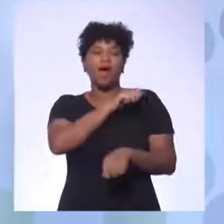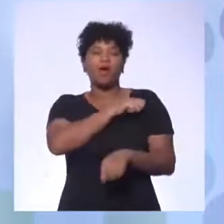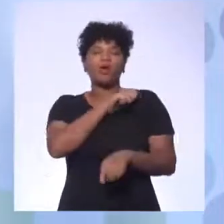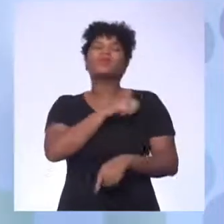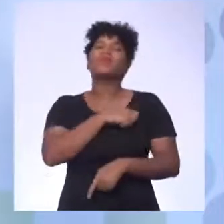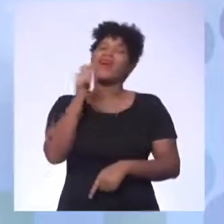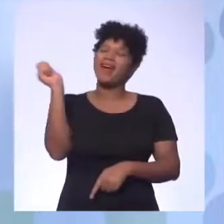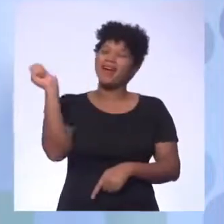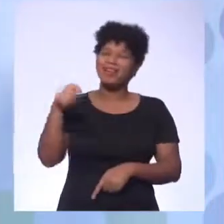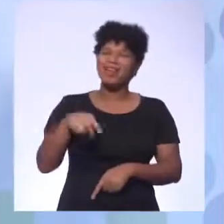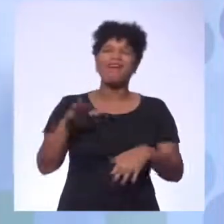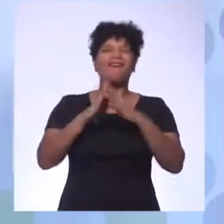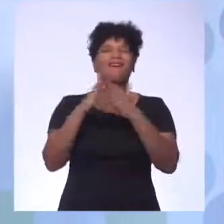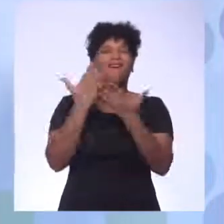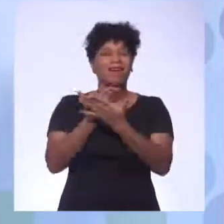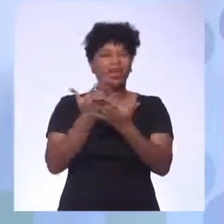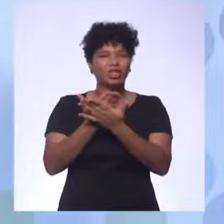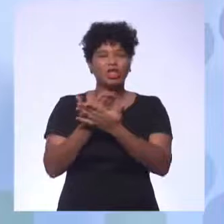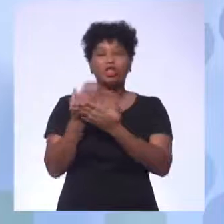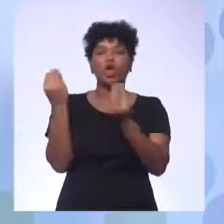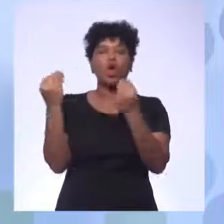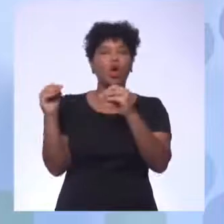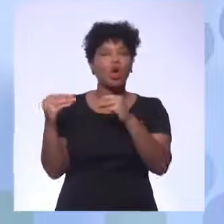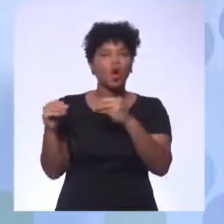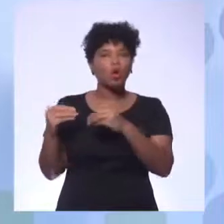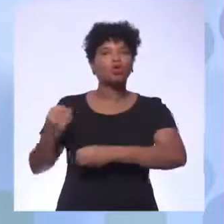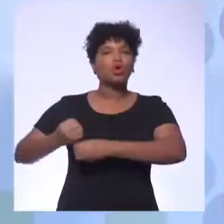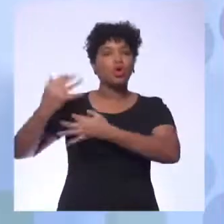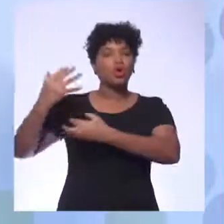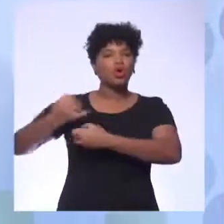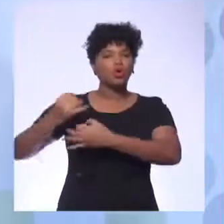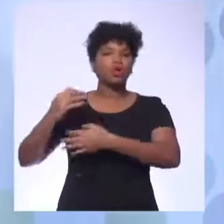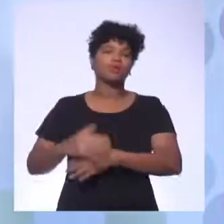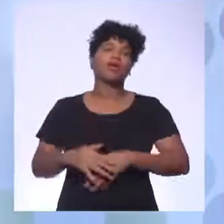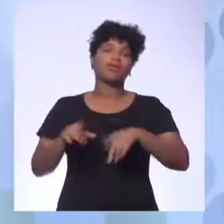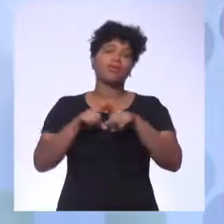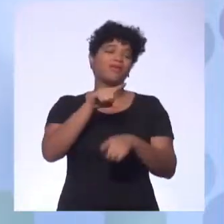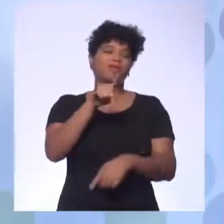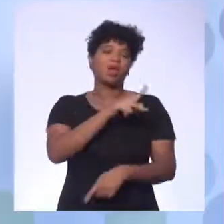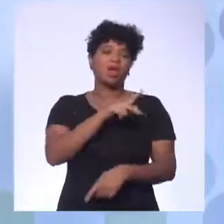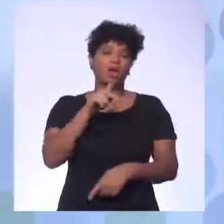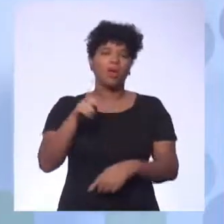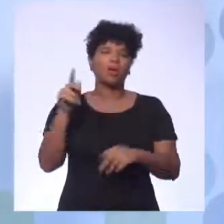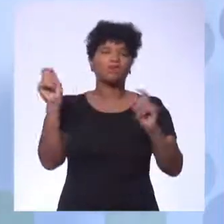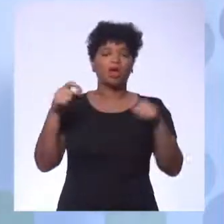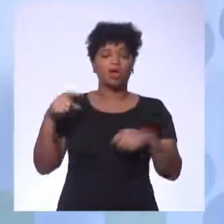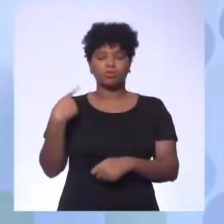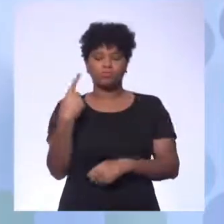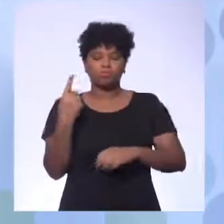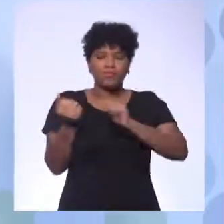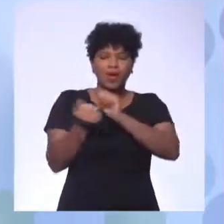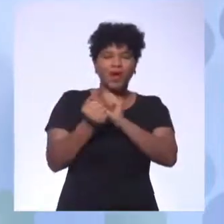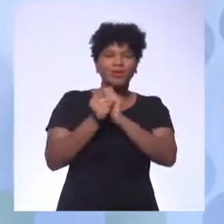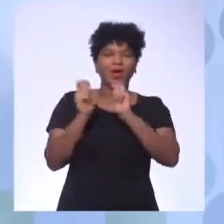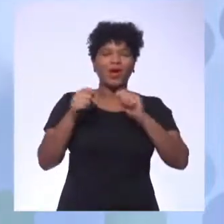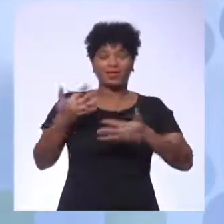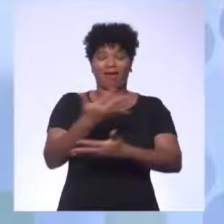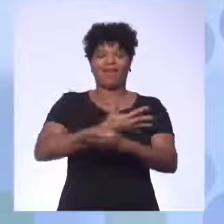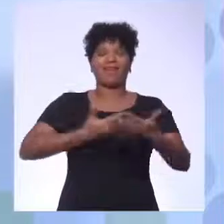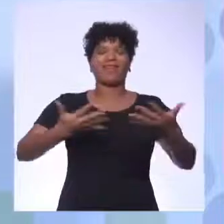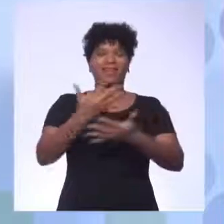de prestigiar. E claro, professor, que você sempre também pode contribuir com a gente aqui, traga as